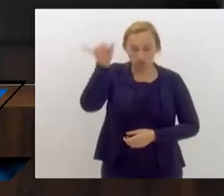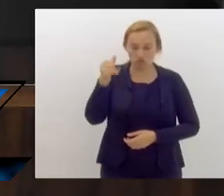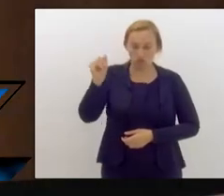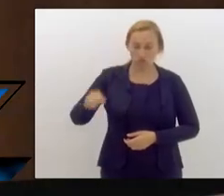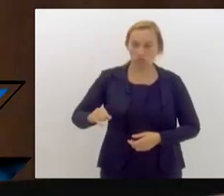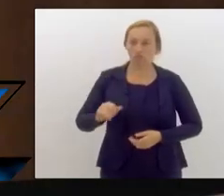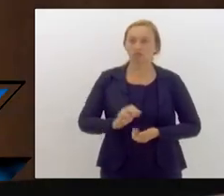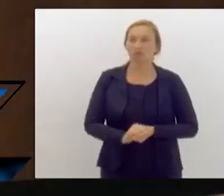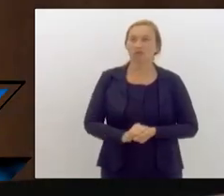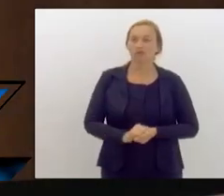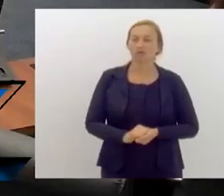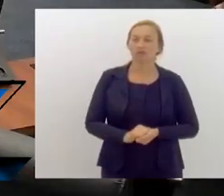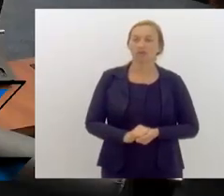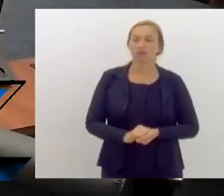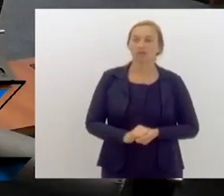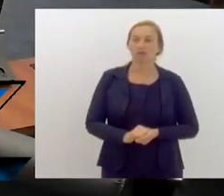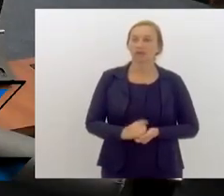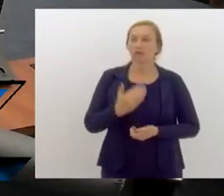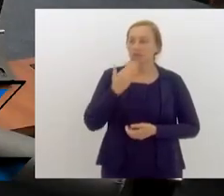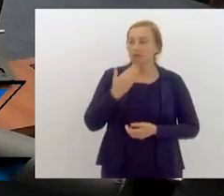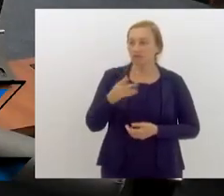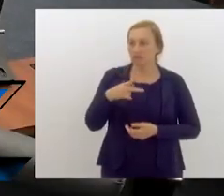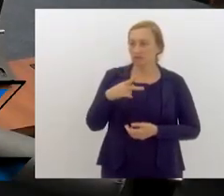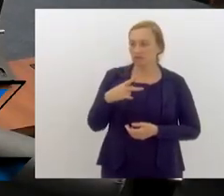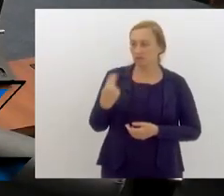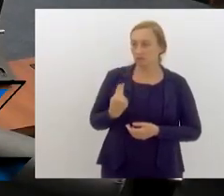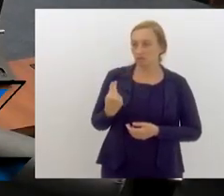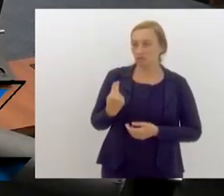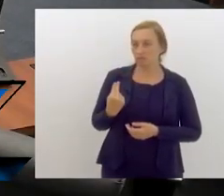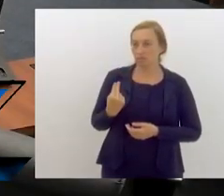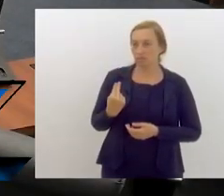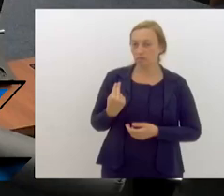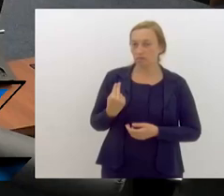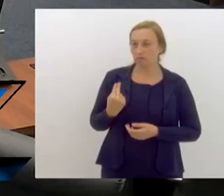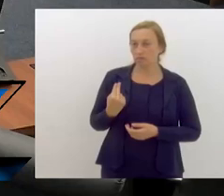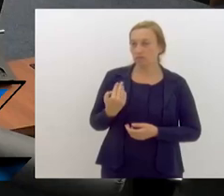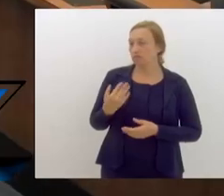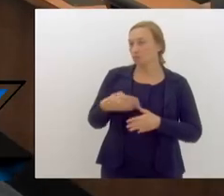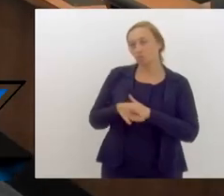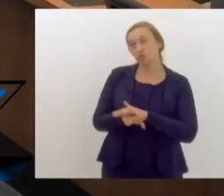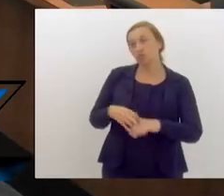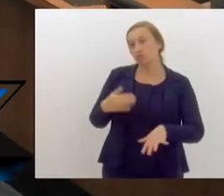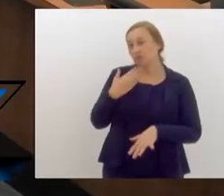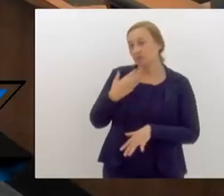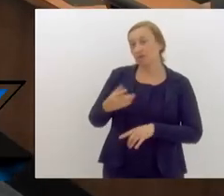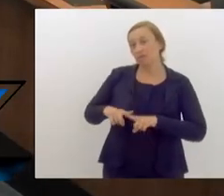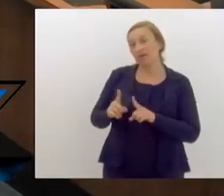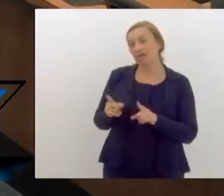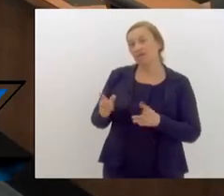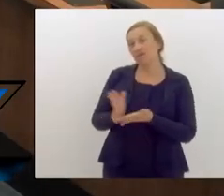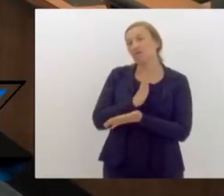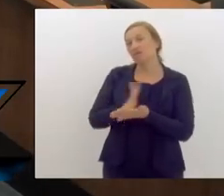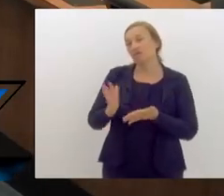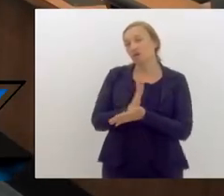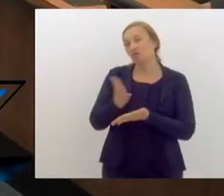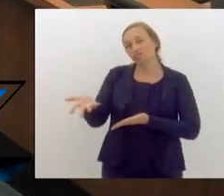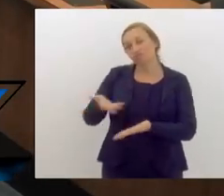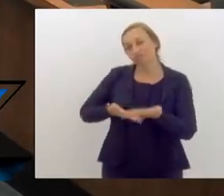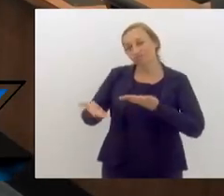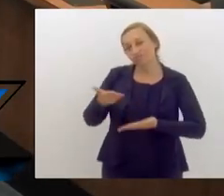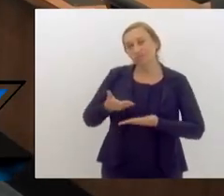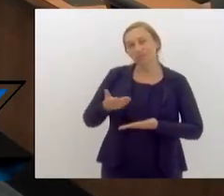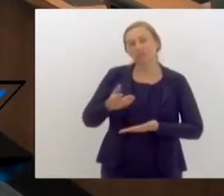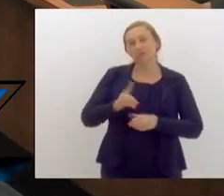senhor pedir altura se ela me concede a co-autoria Não costumo fazer isso mas já tivemos algumas parcerias o Dr